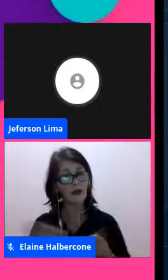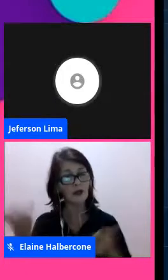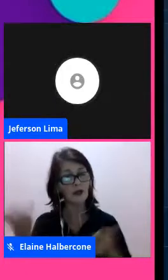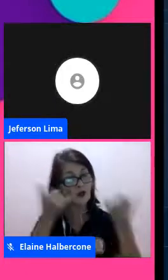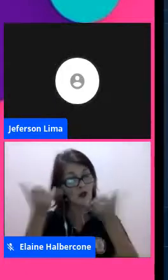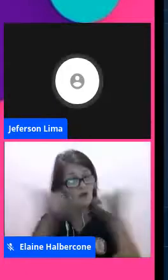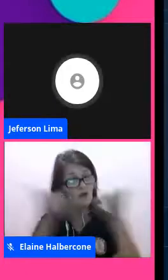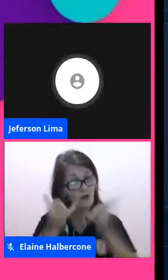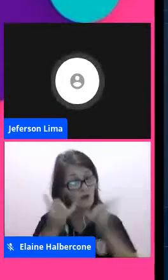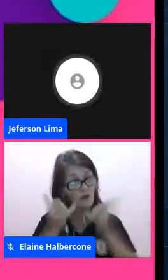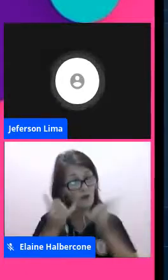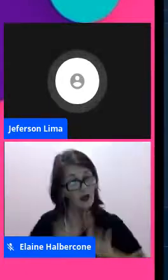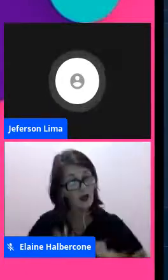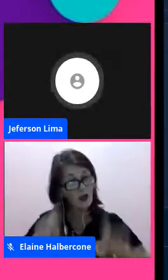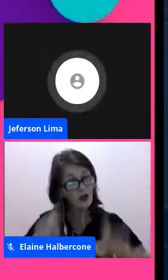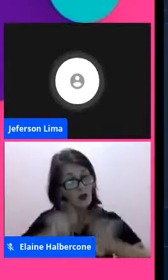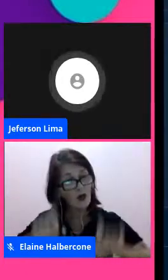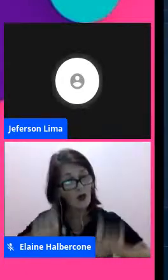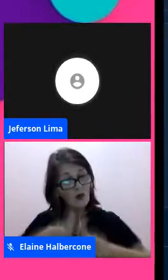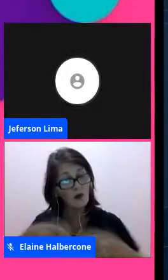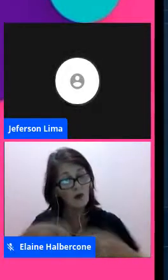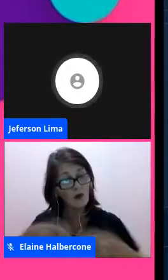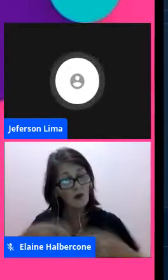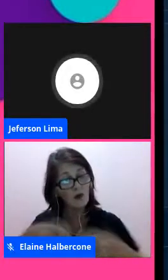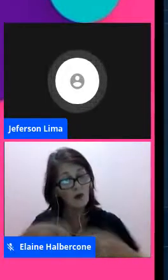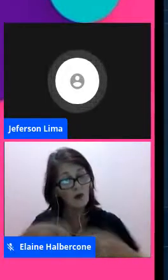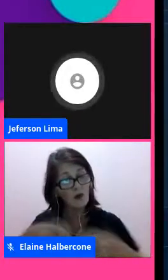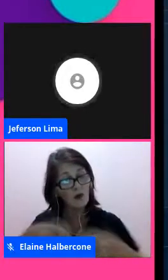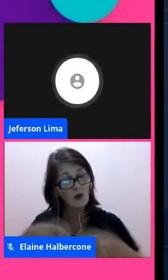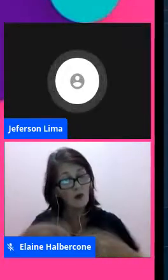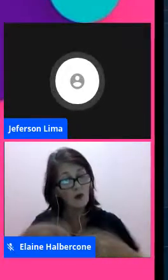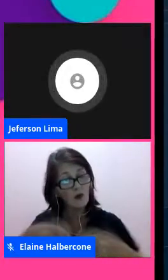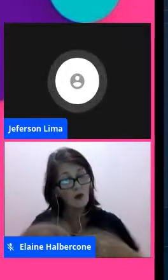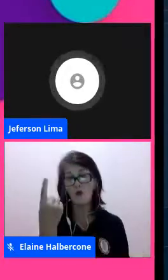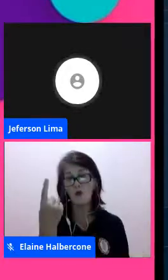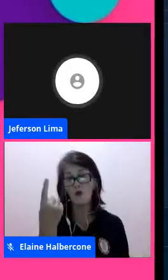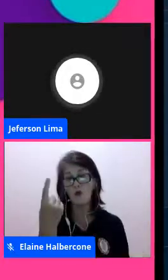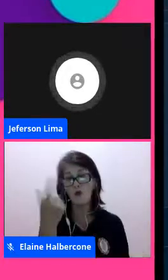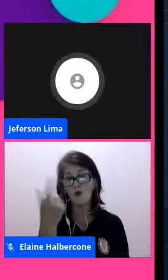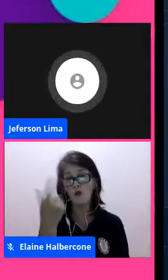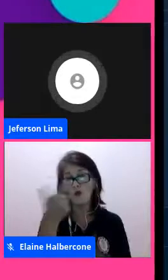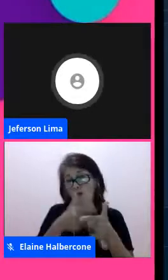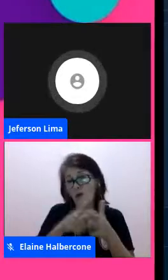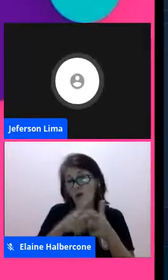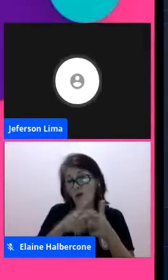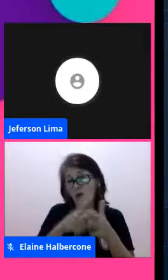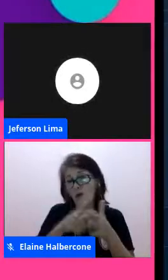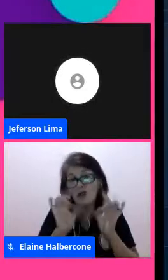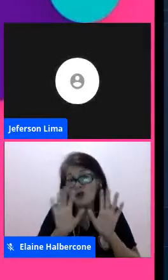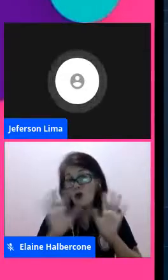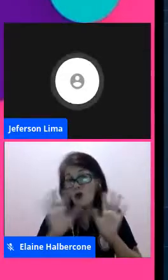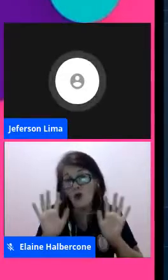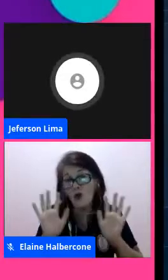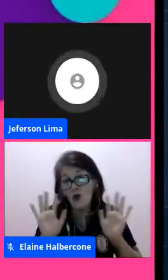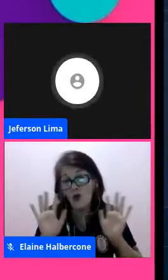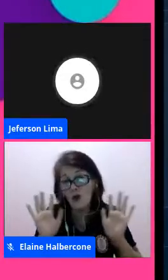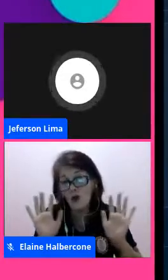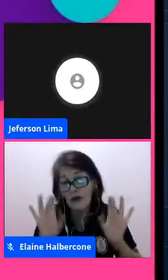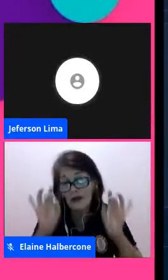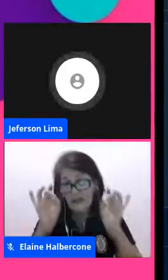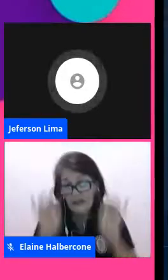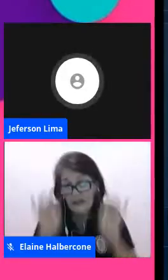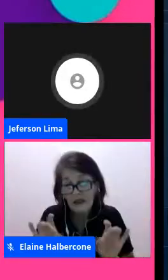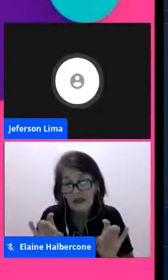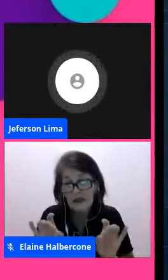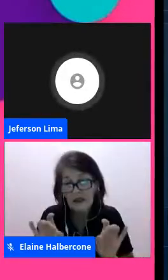o seguinte, ó. Como por enquanto só tem só um dispositivo, a gente já tem só um problema, digamos assim, né, que é só garantir que o nosso